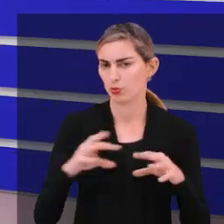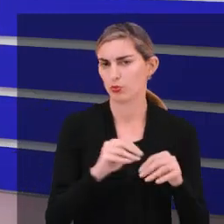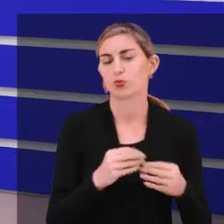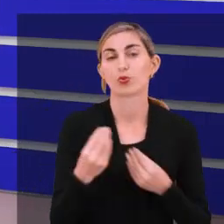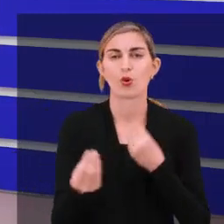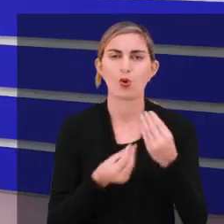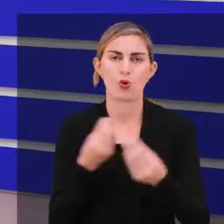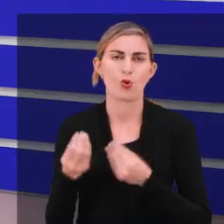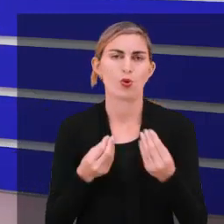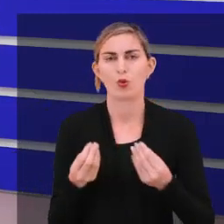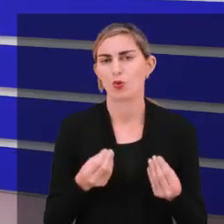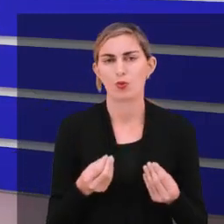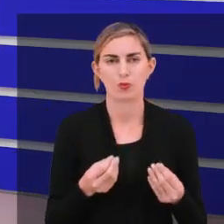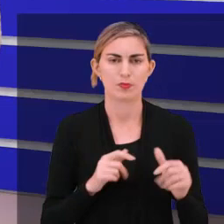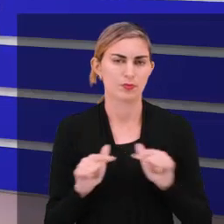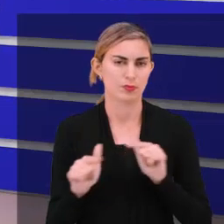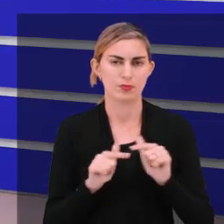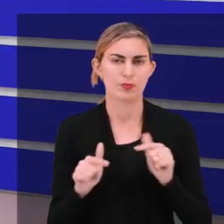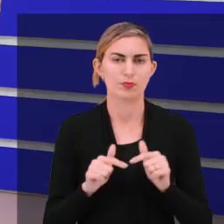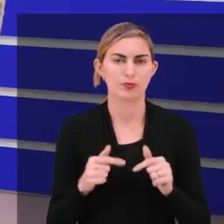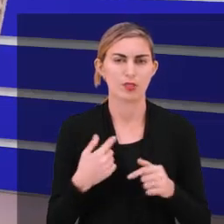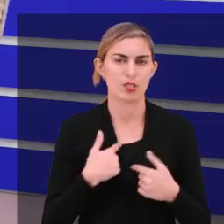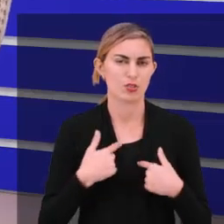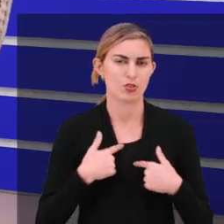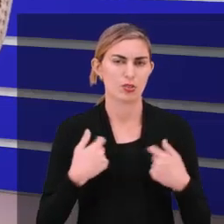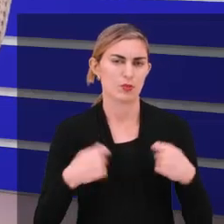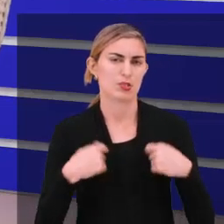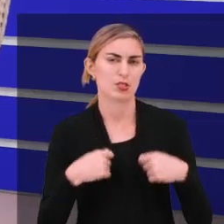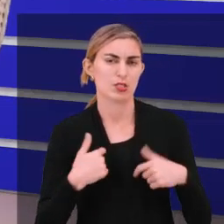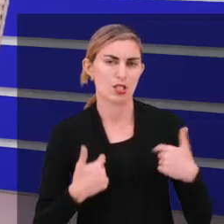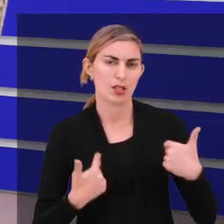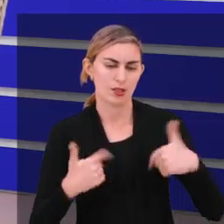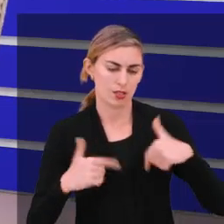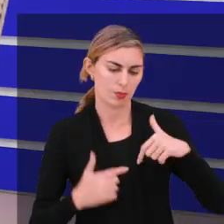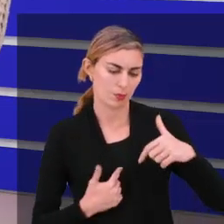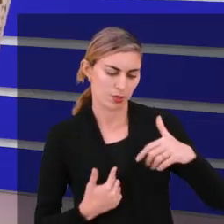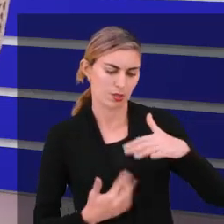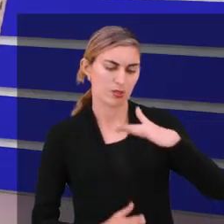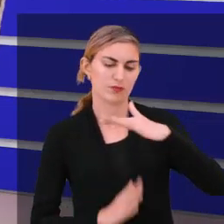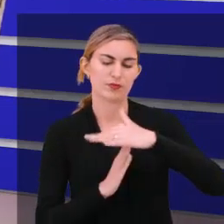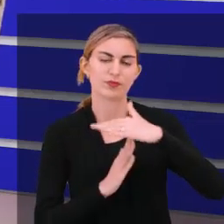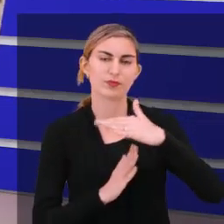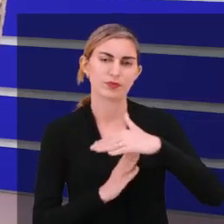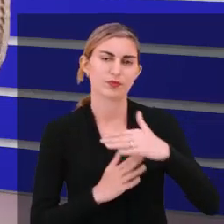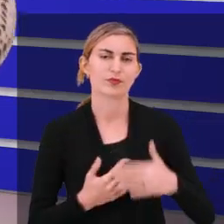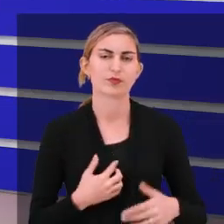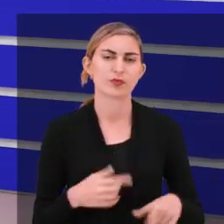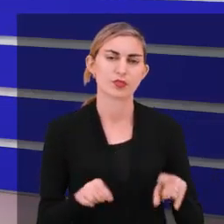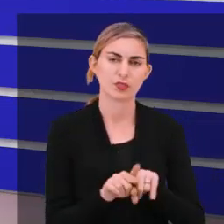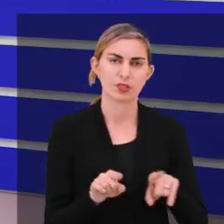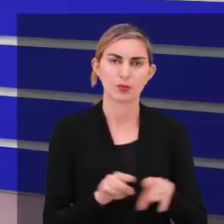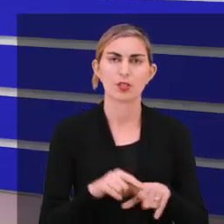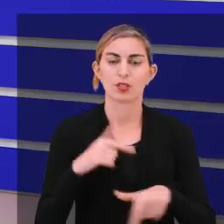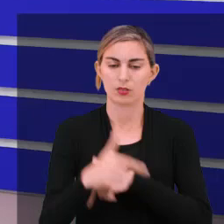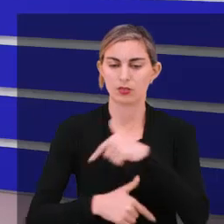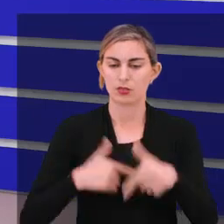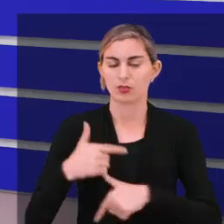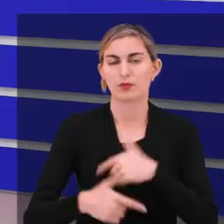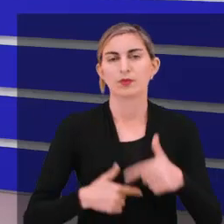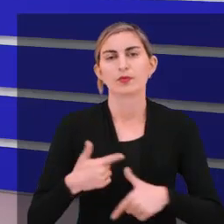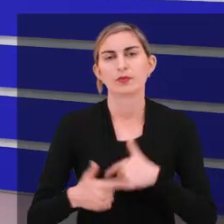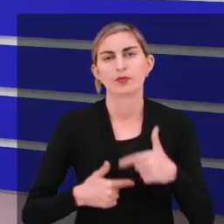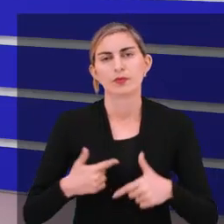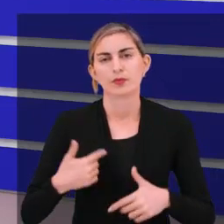e como lidar com isso. Na minha opinião, a gente precisa trabalhar nossas limitações, né, e poder desenvolver